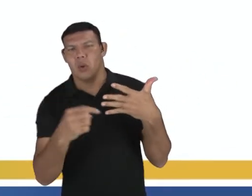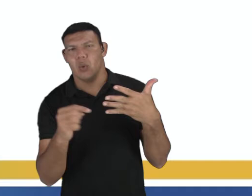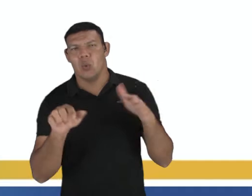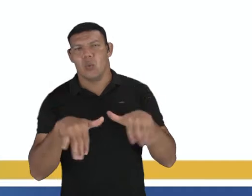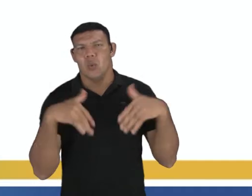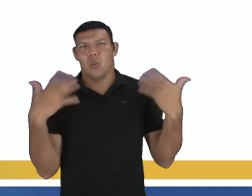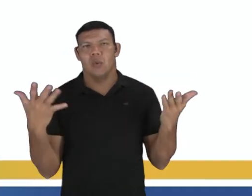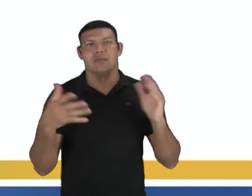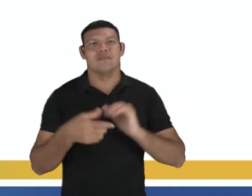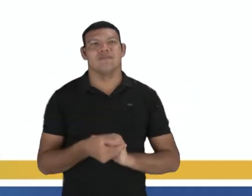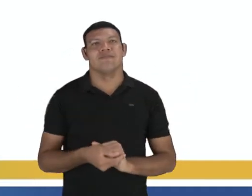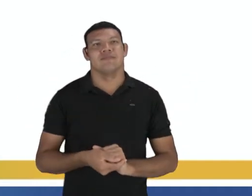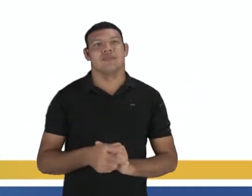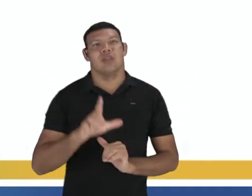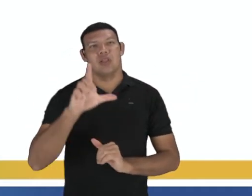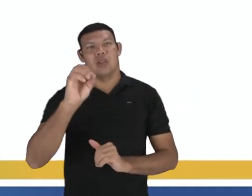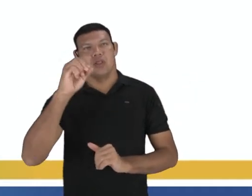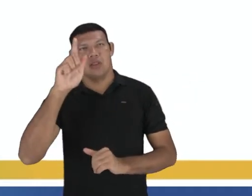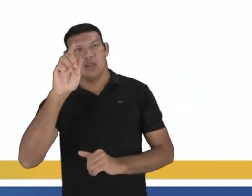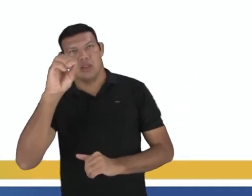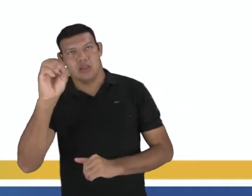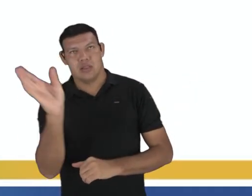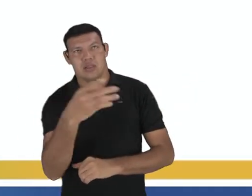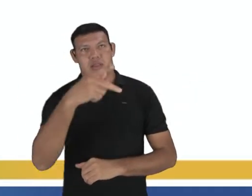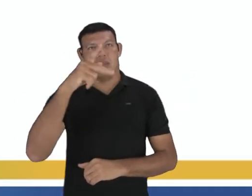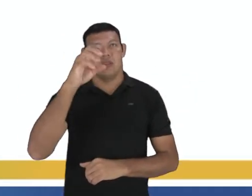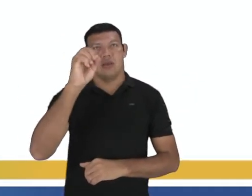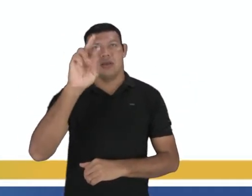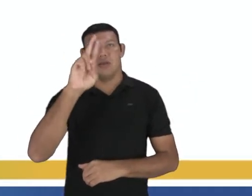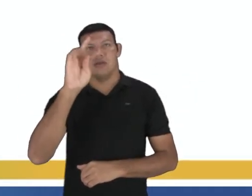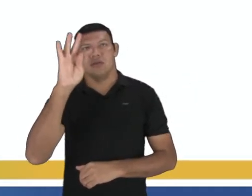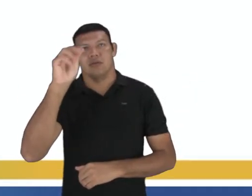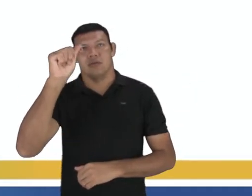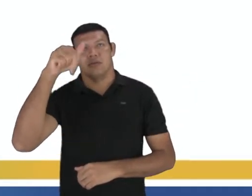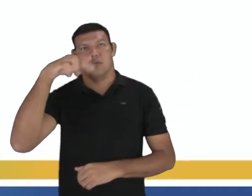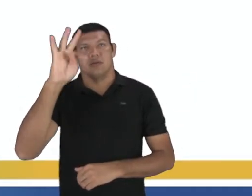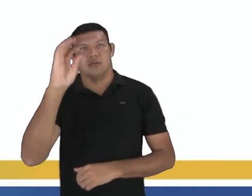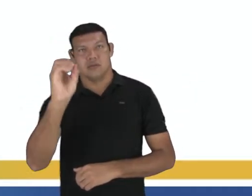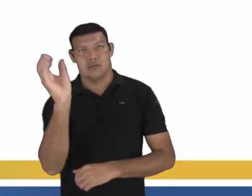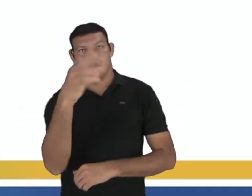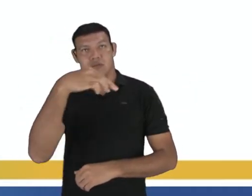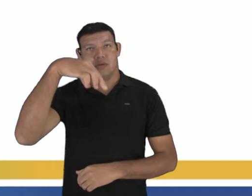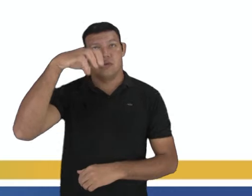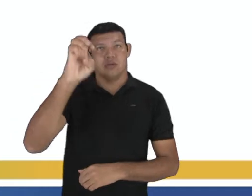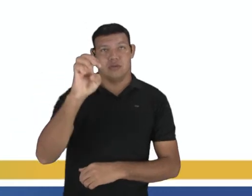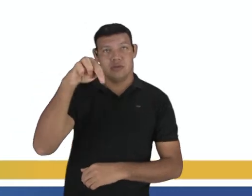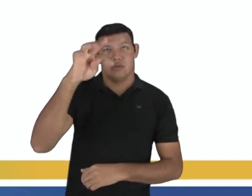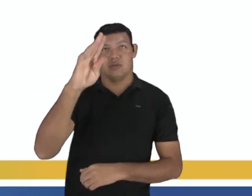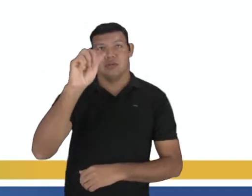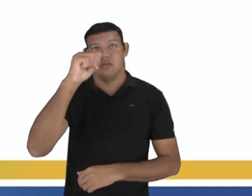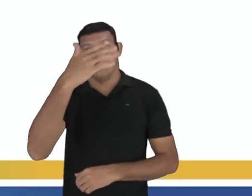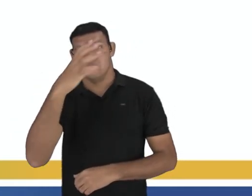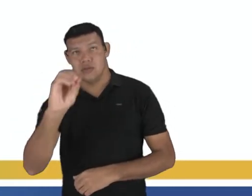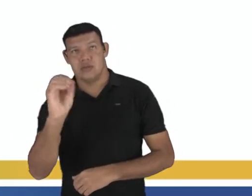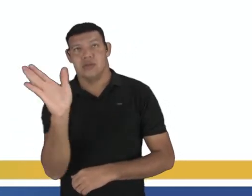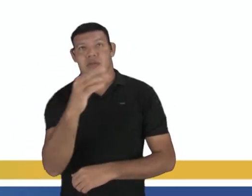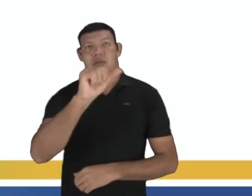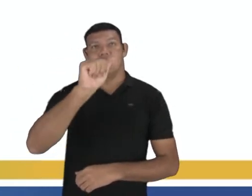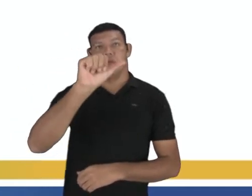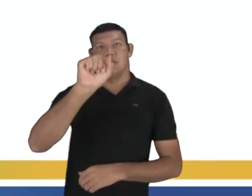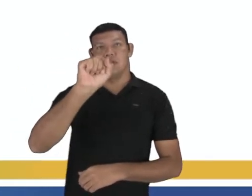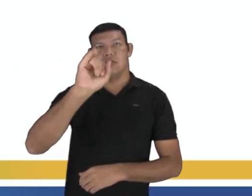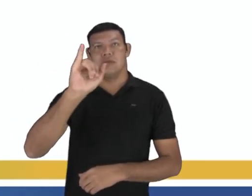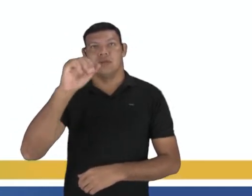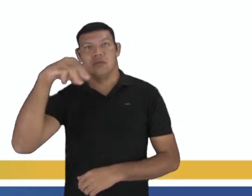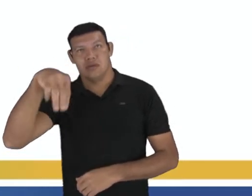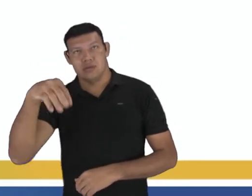aí? Logo, portanto, então, assim, enfim, consequentemente, por isso, por conseguinte, de